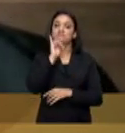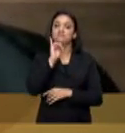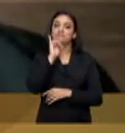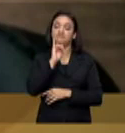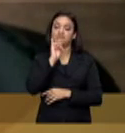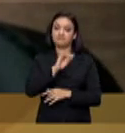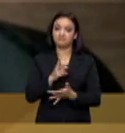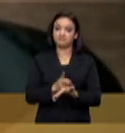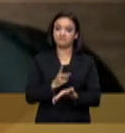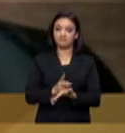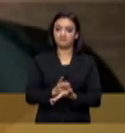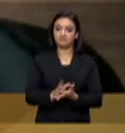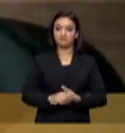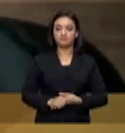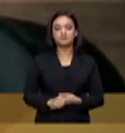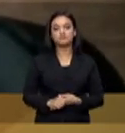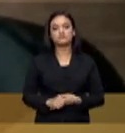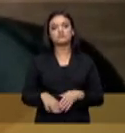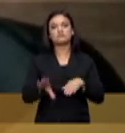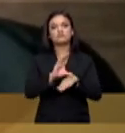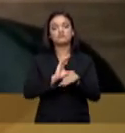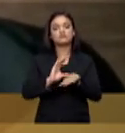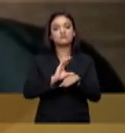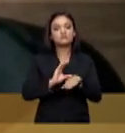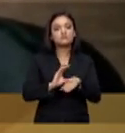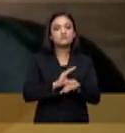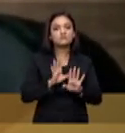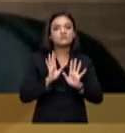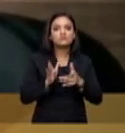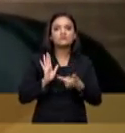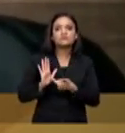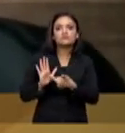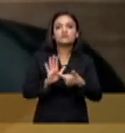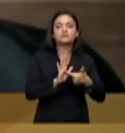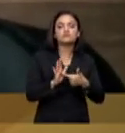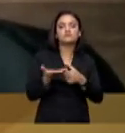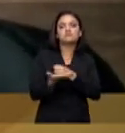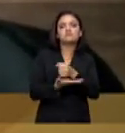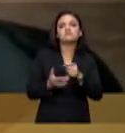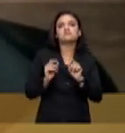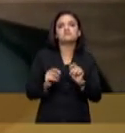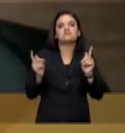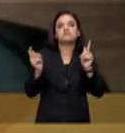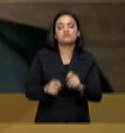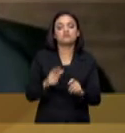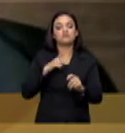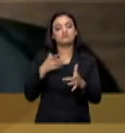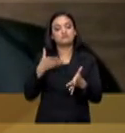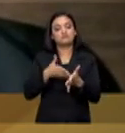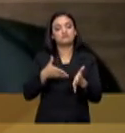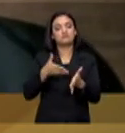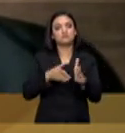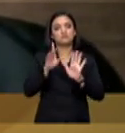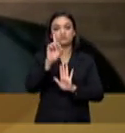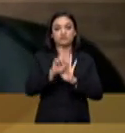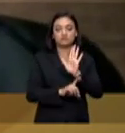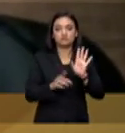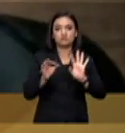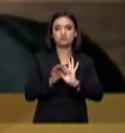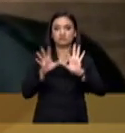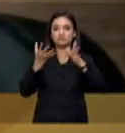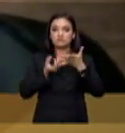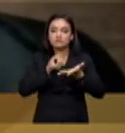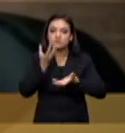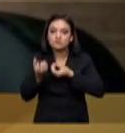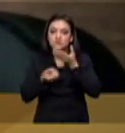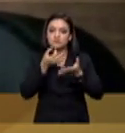exemplificativo. A Constituição apontou um caminho possível para a restrição do direito à